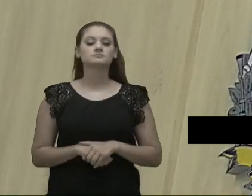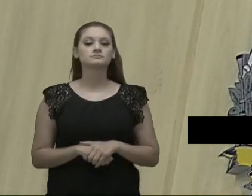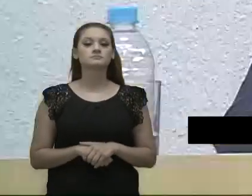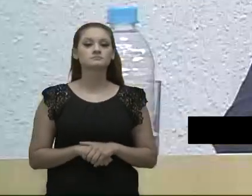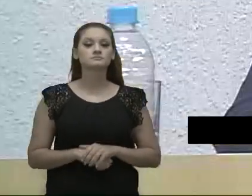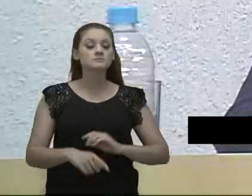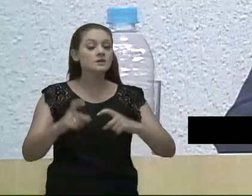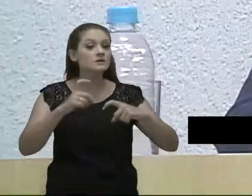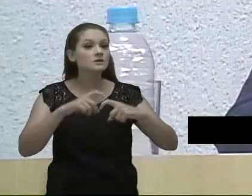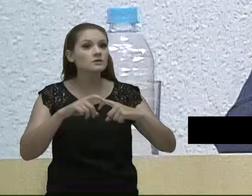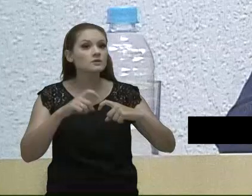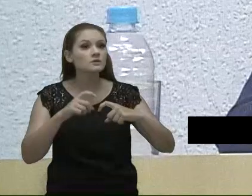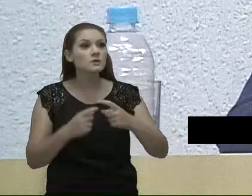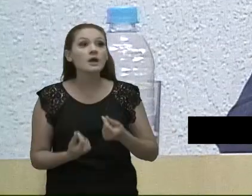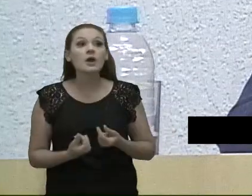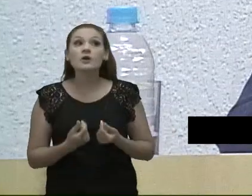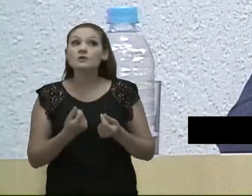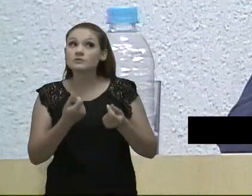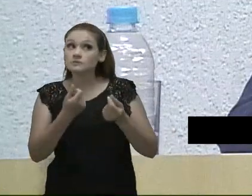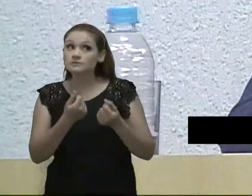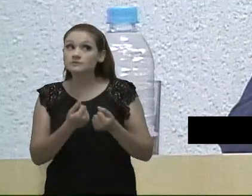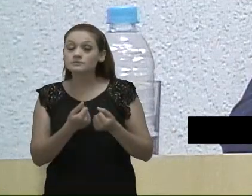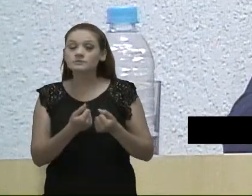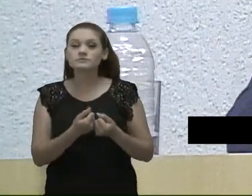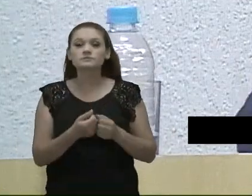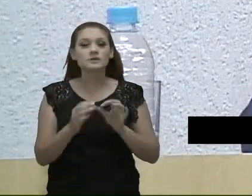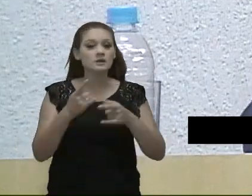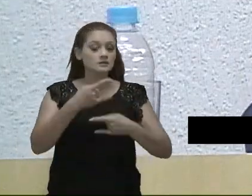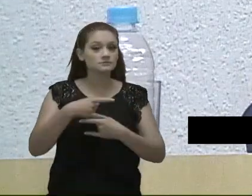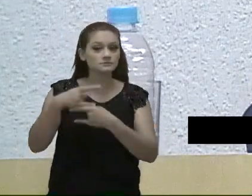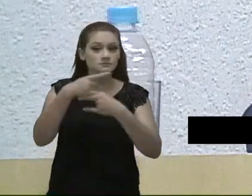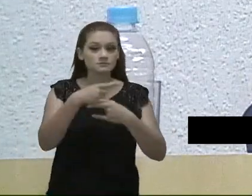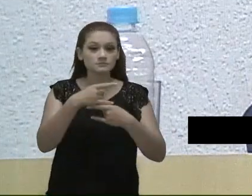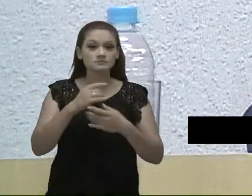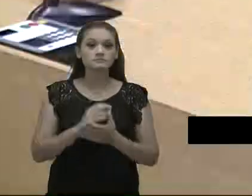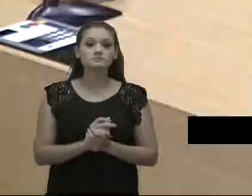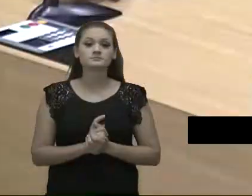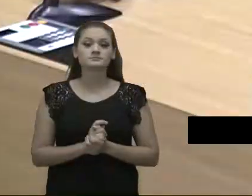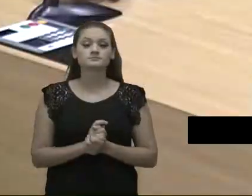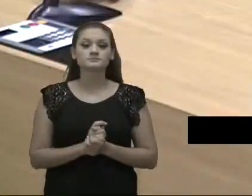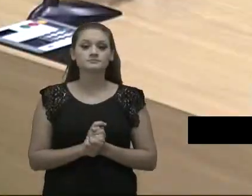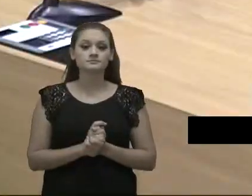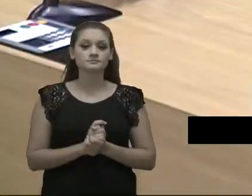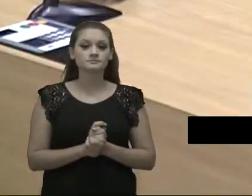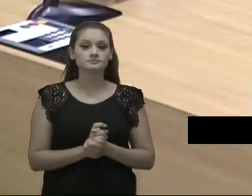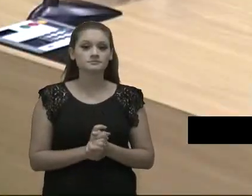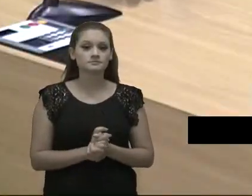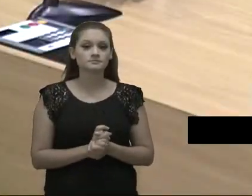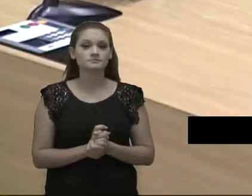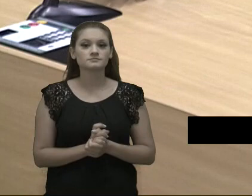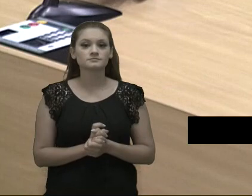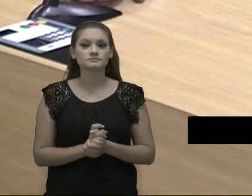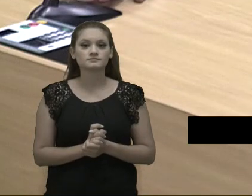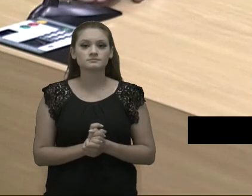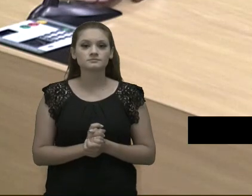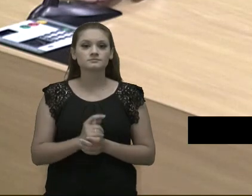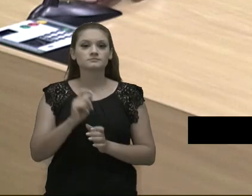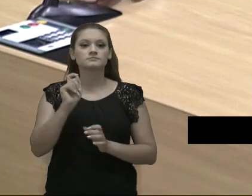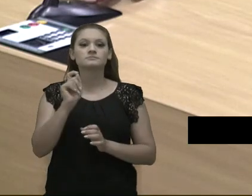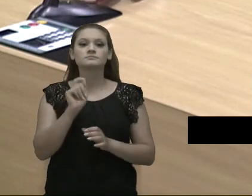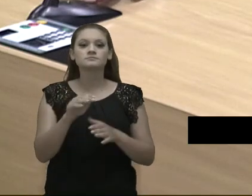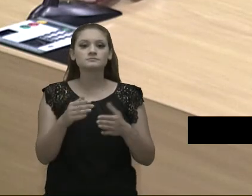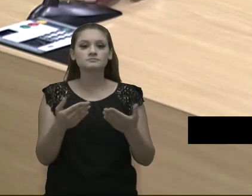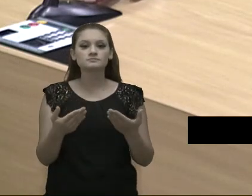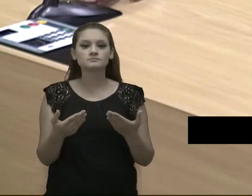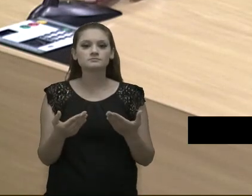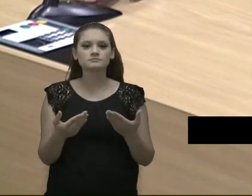Doutor, quanto o senhor recebe pelos plantões à distância? Pelos plantões à distância? Aonde? Pela